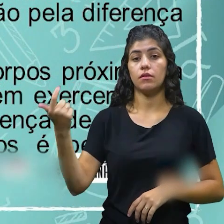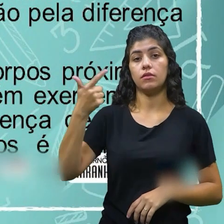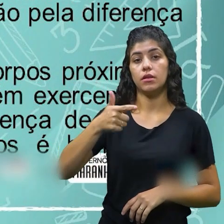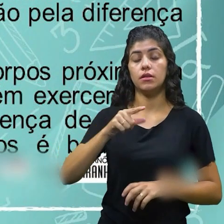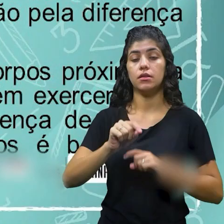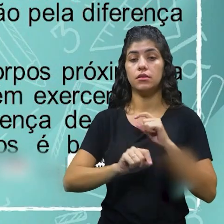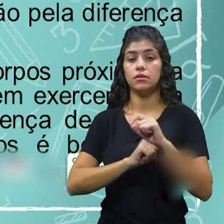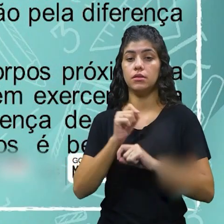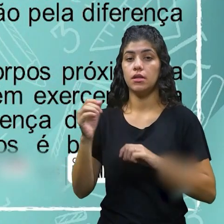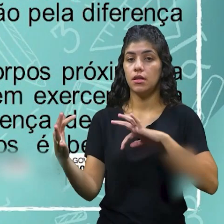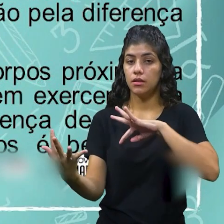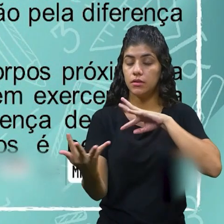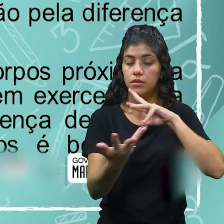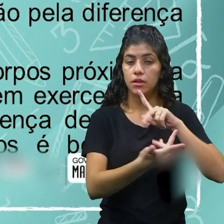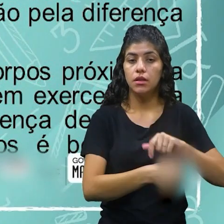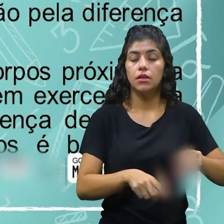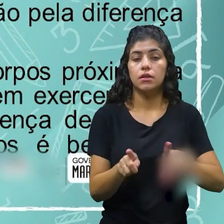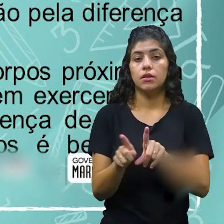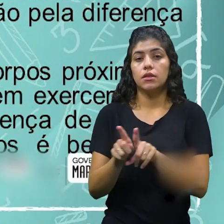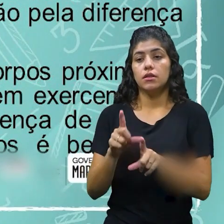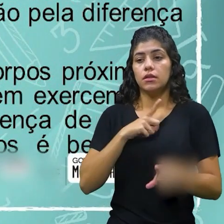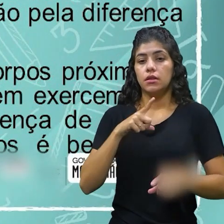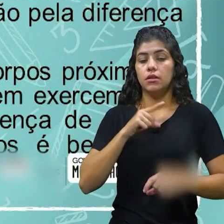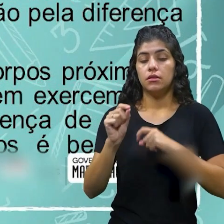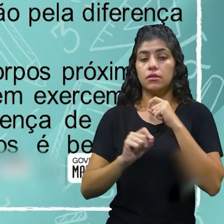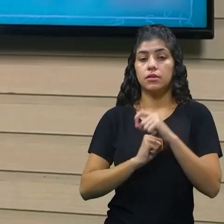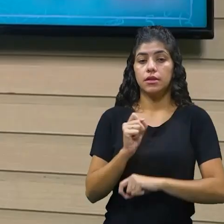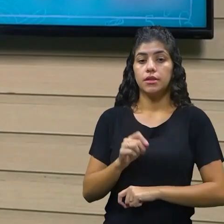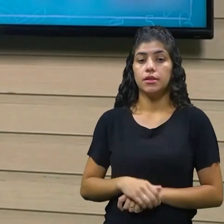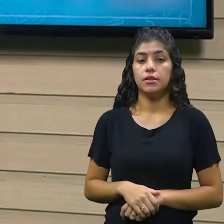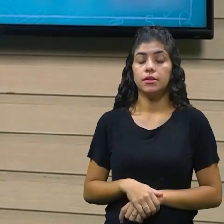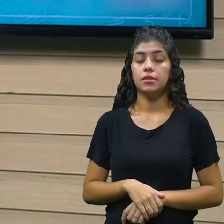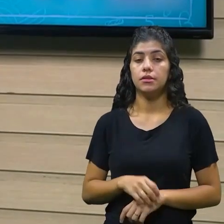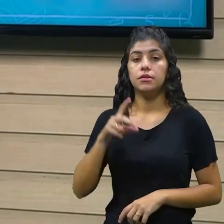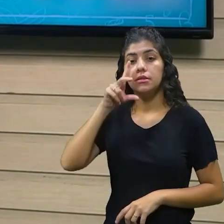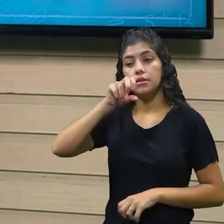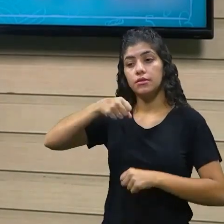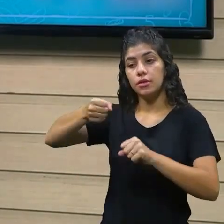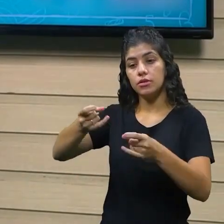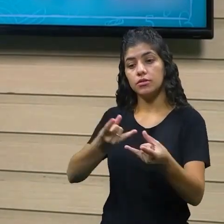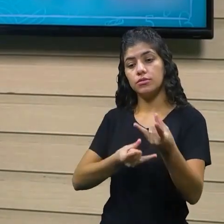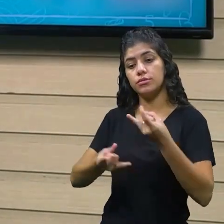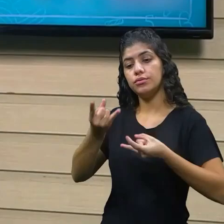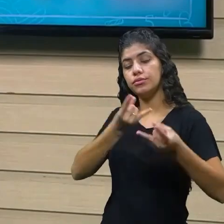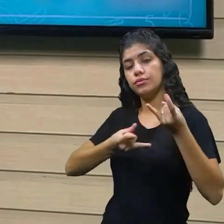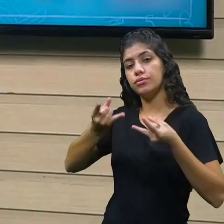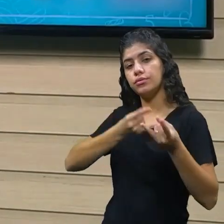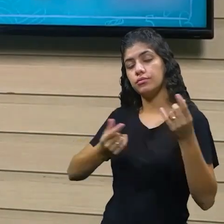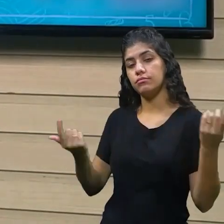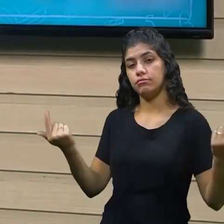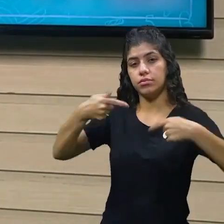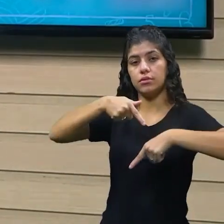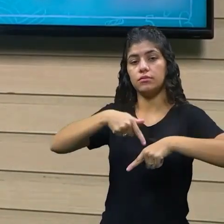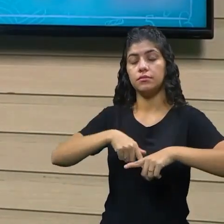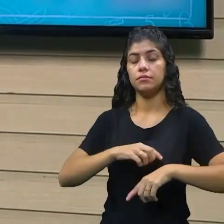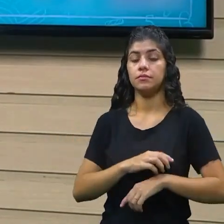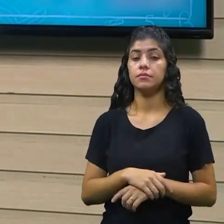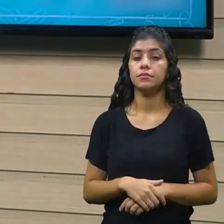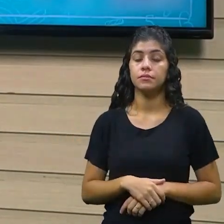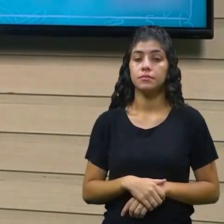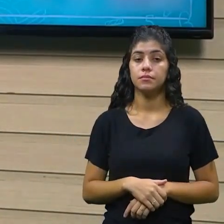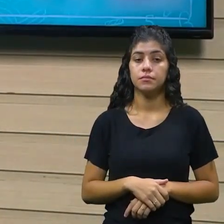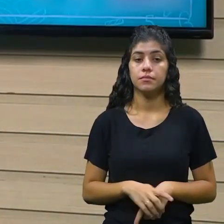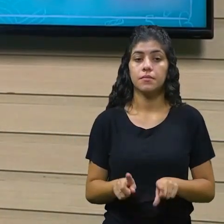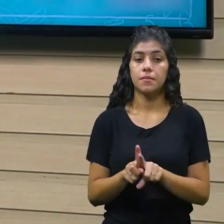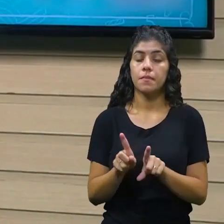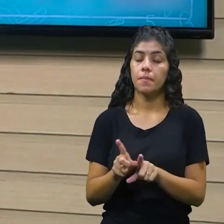o sofrido pela Terra, né? Então você tem ali forças de atração ocorrendo de maneira contrária, né? Um exercendo